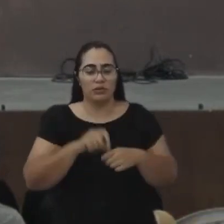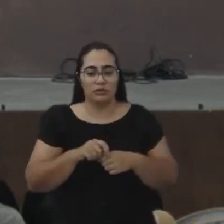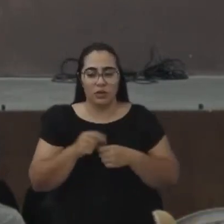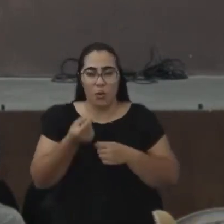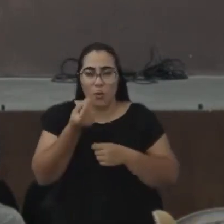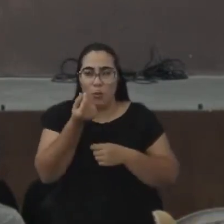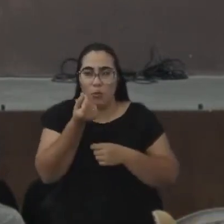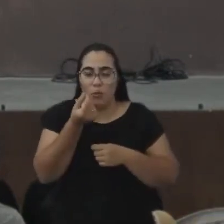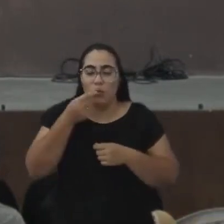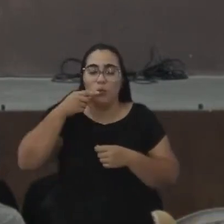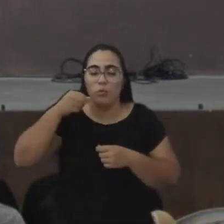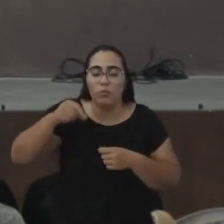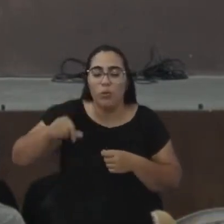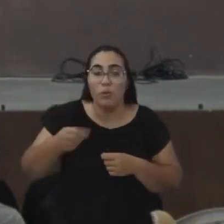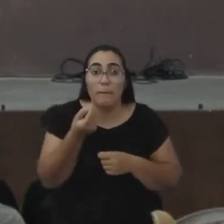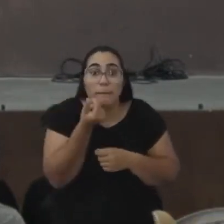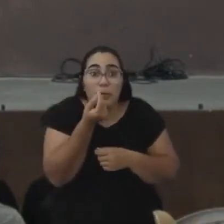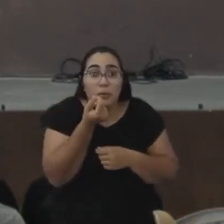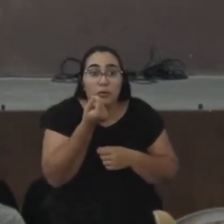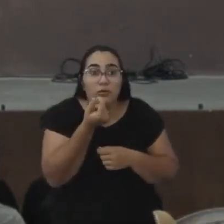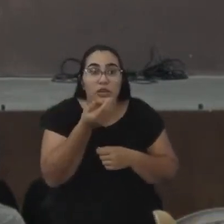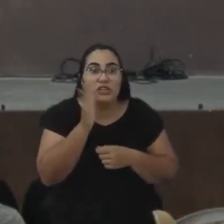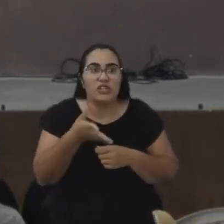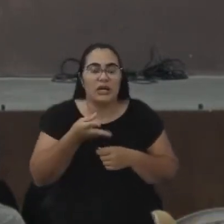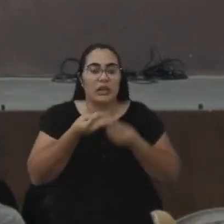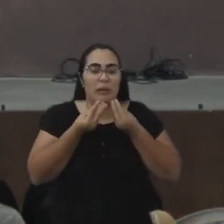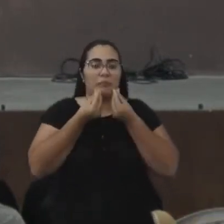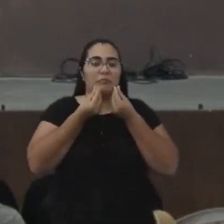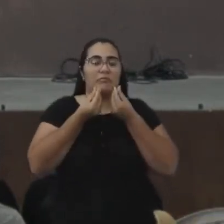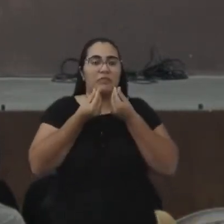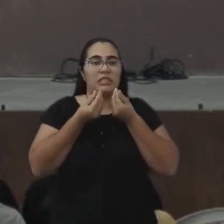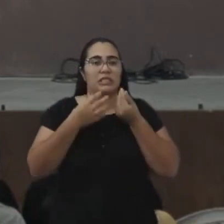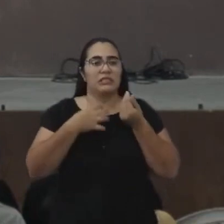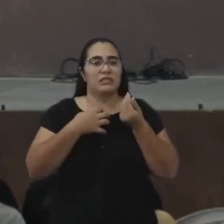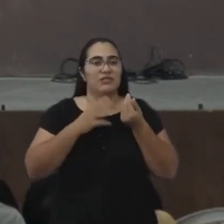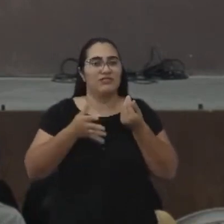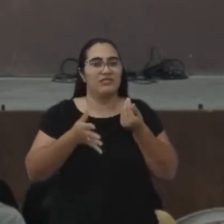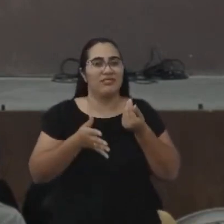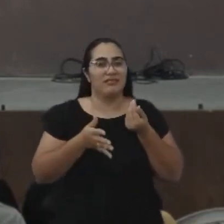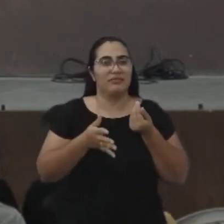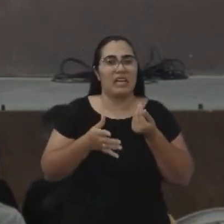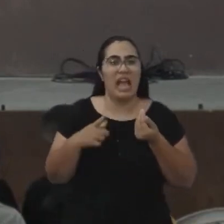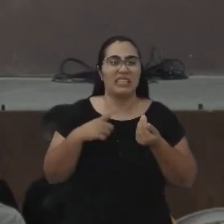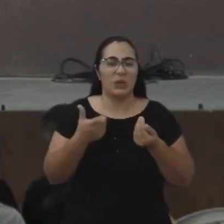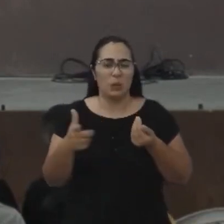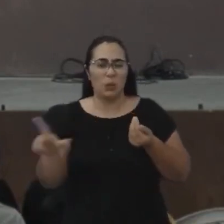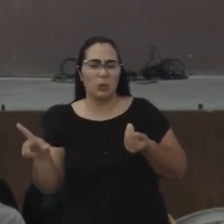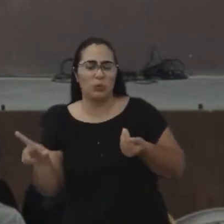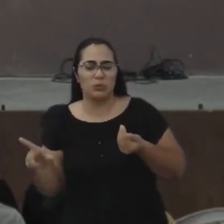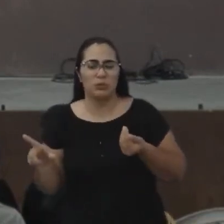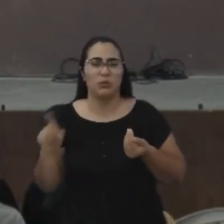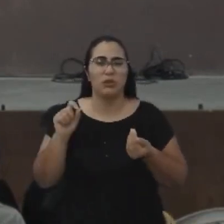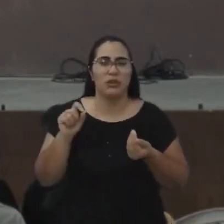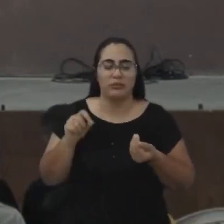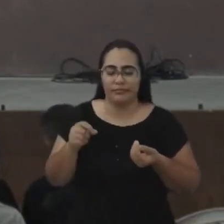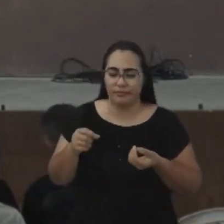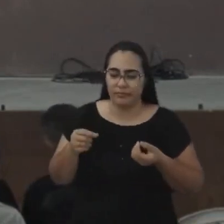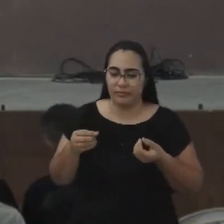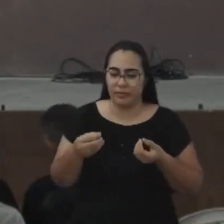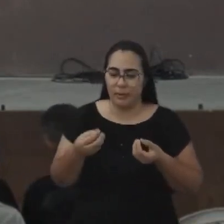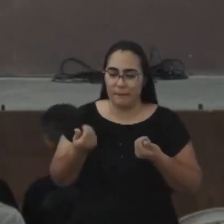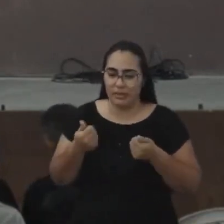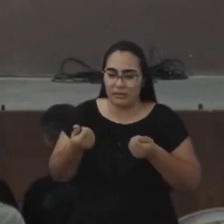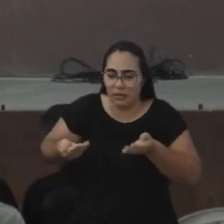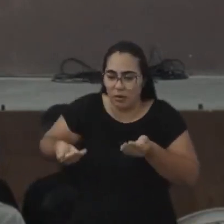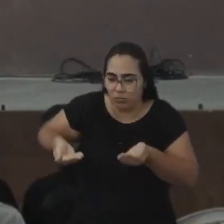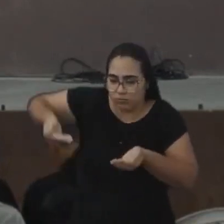pouquinho dele, ele faz uma grande diferença quando ele vai salgar as coisas. Tem outros sals que quando você lança, você tem que jogar muito e